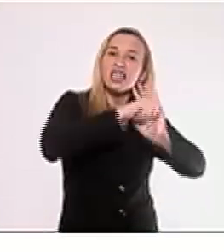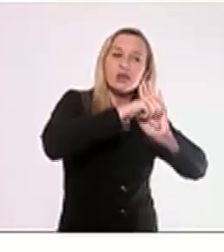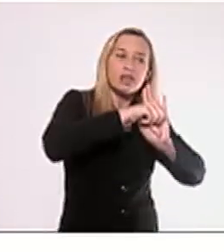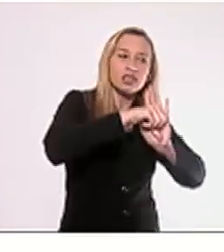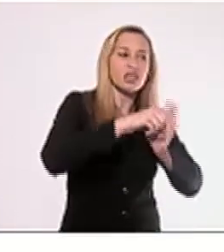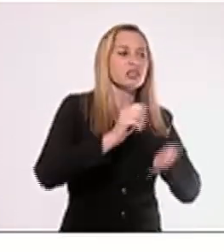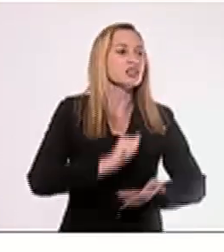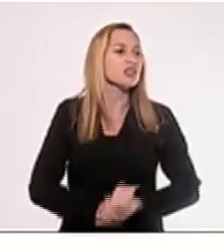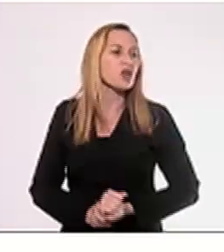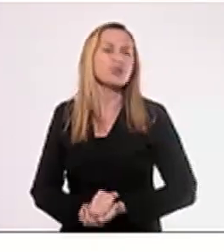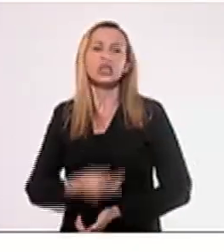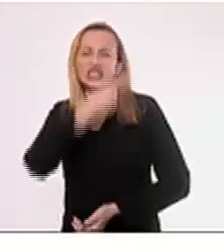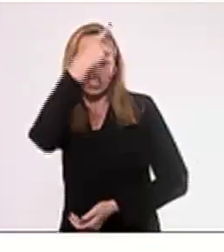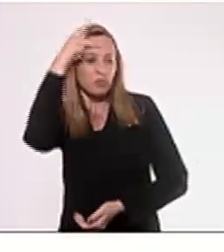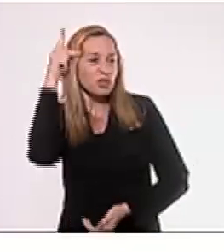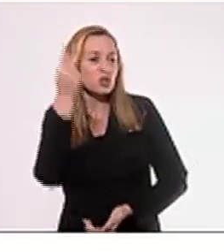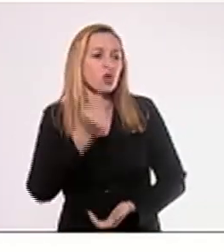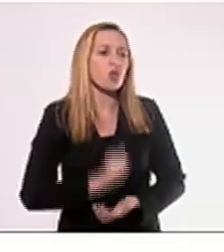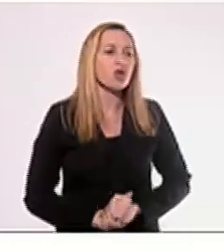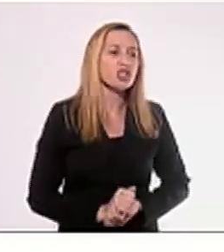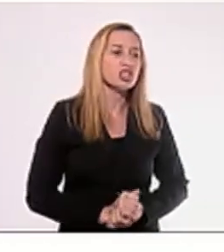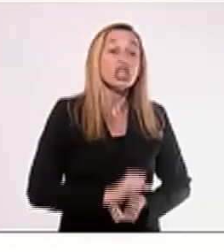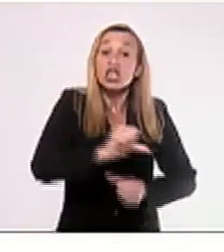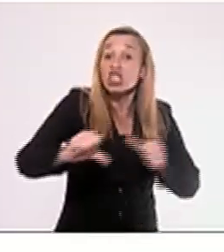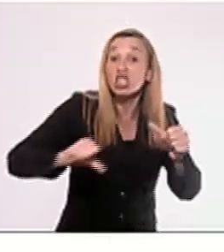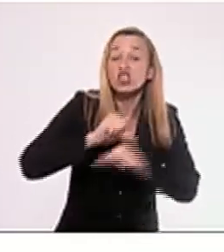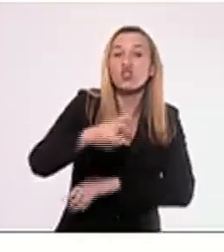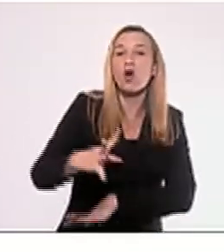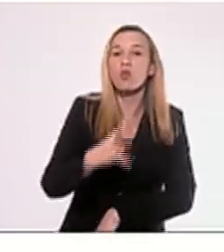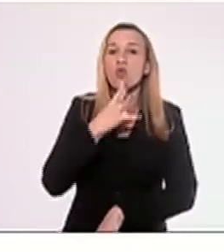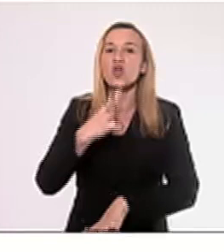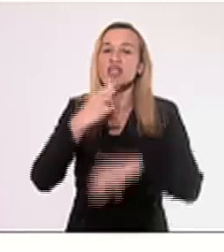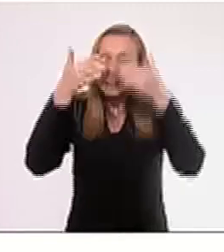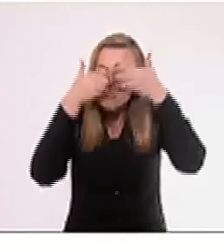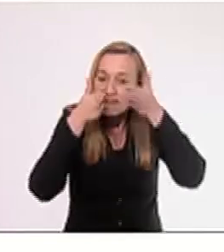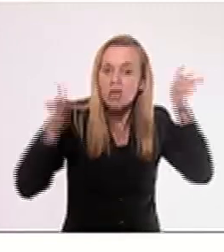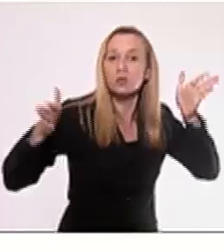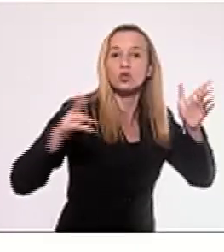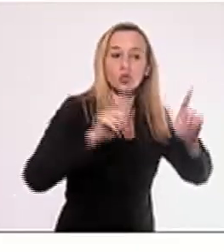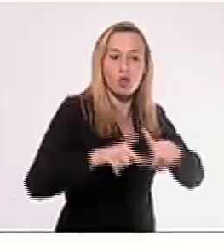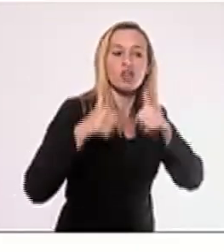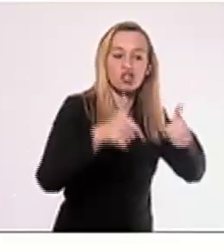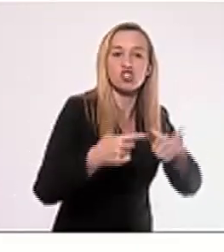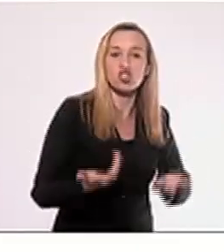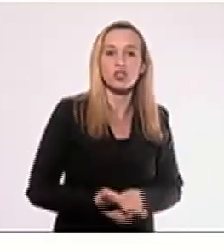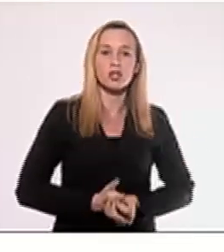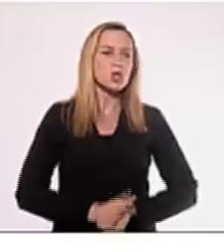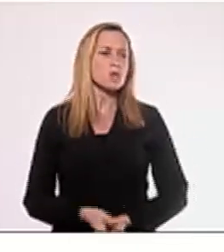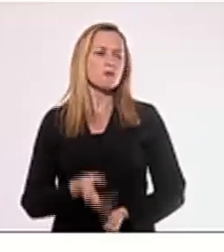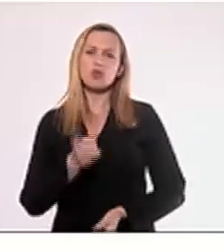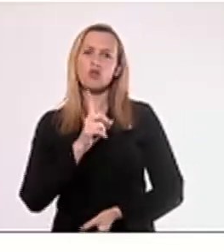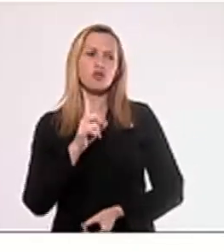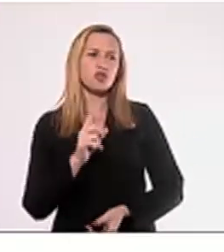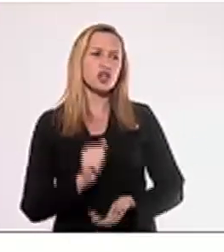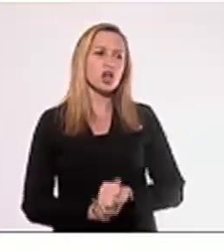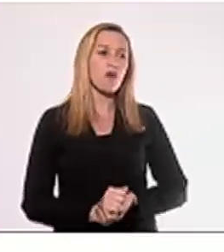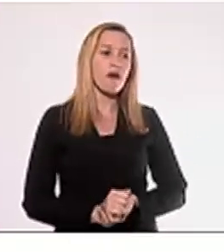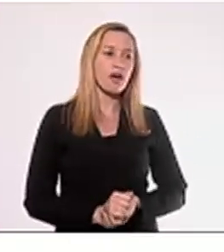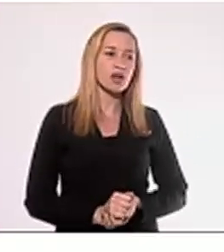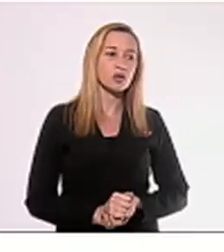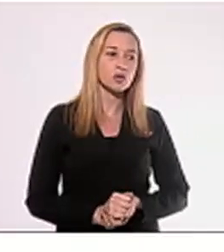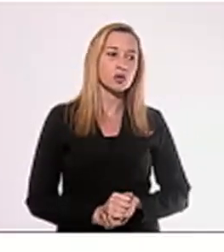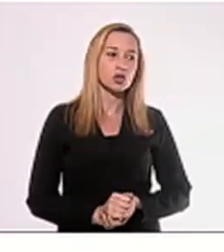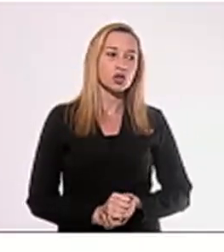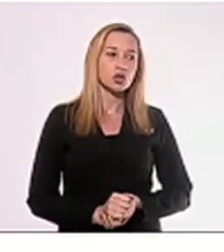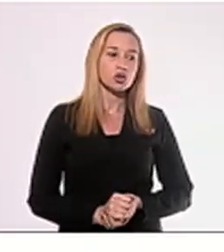criminalização daquelas pessoas que transformam o conhecimento em prática, que não ficam à mercê